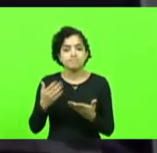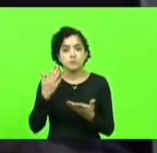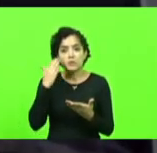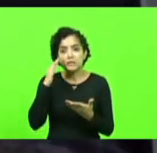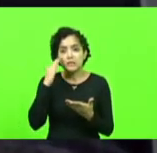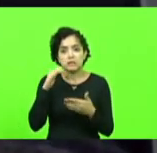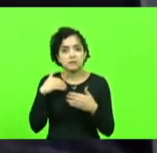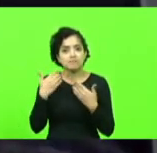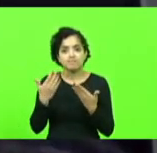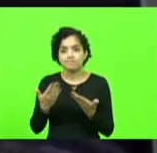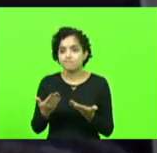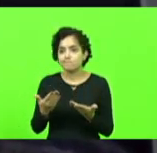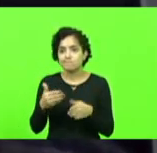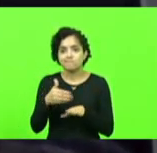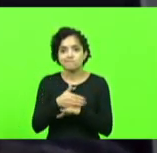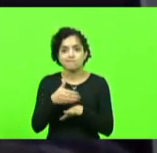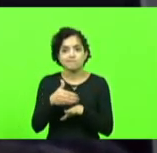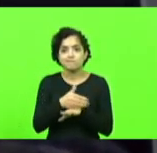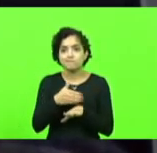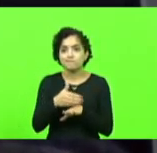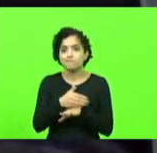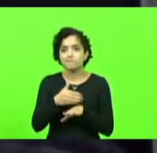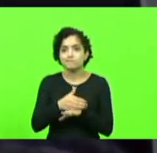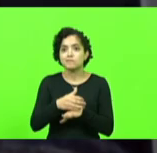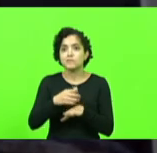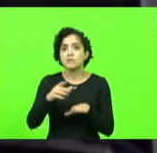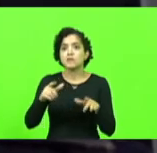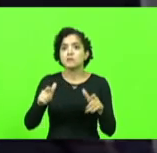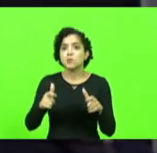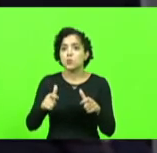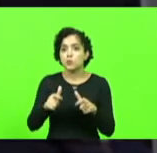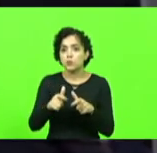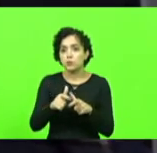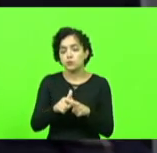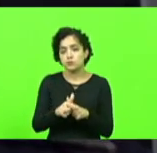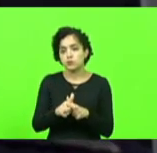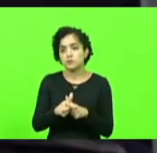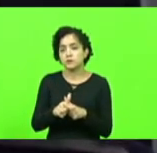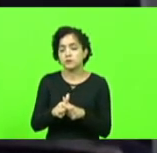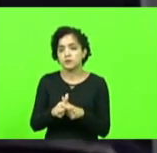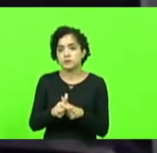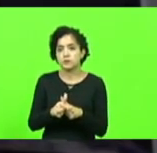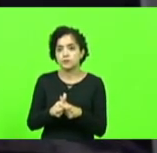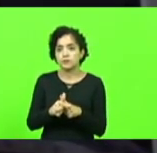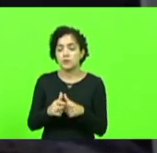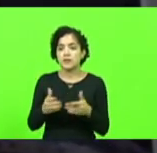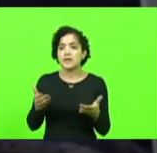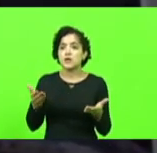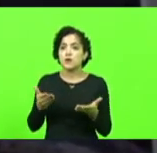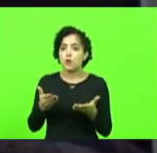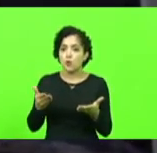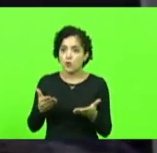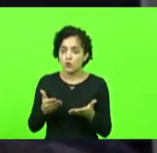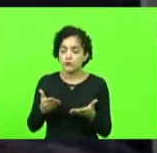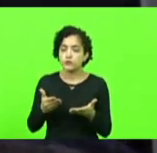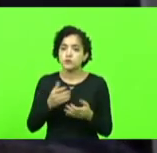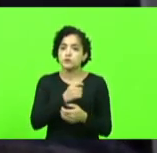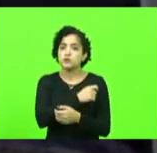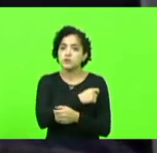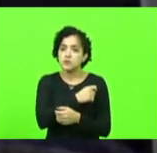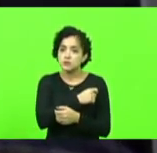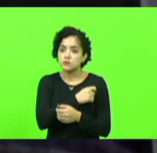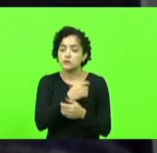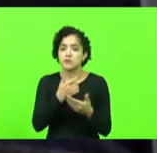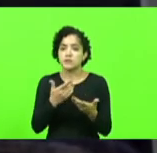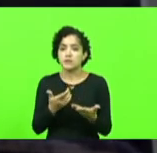os acessos cada vez estão menores. E hoje, todos os nossos estudantes que têm saído